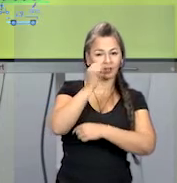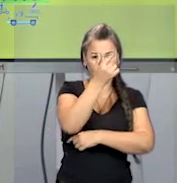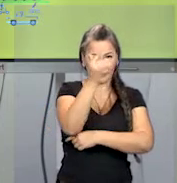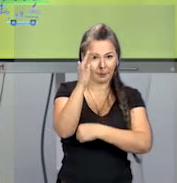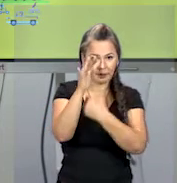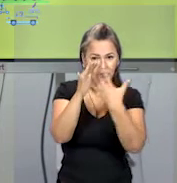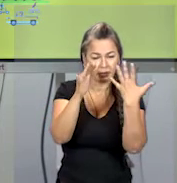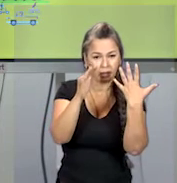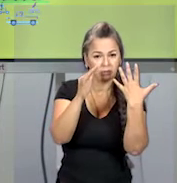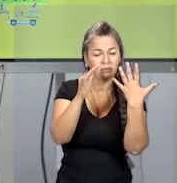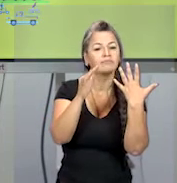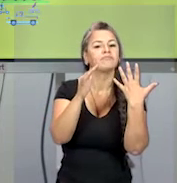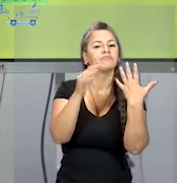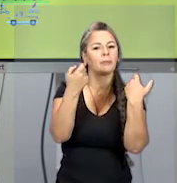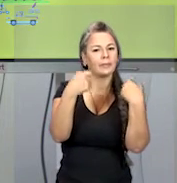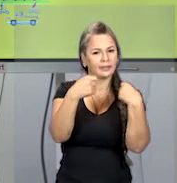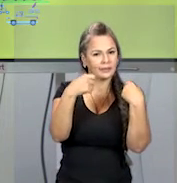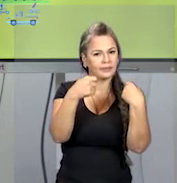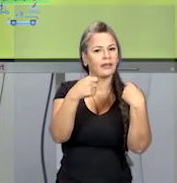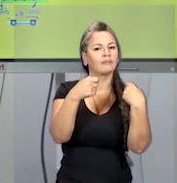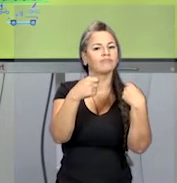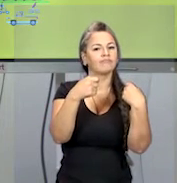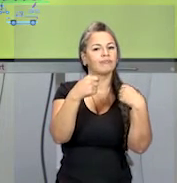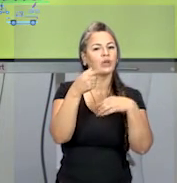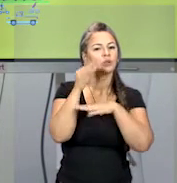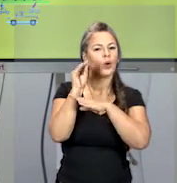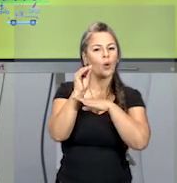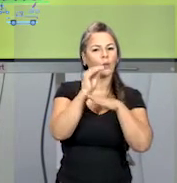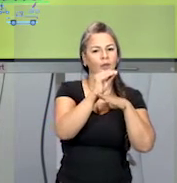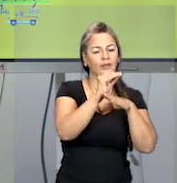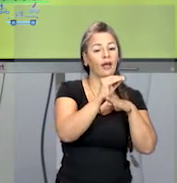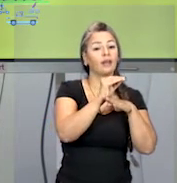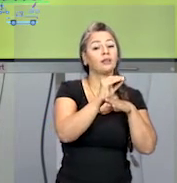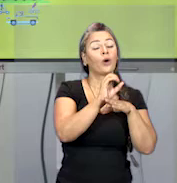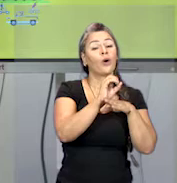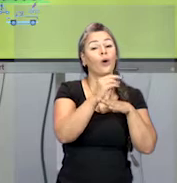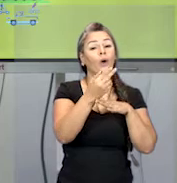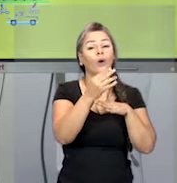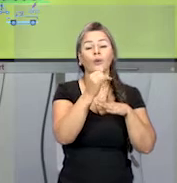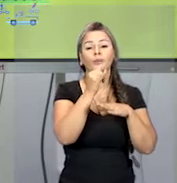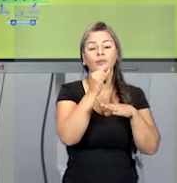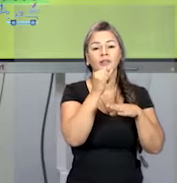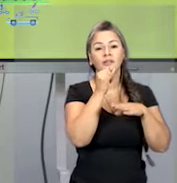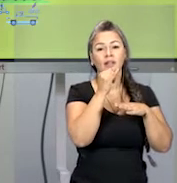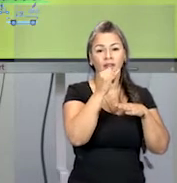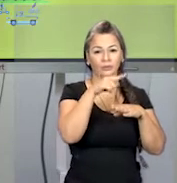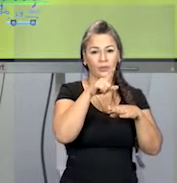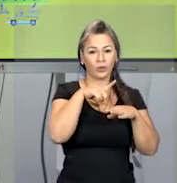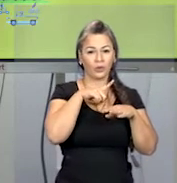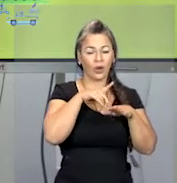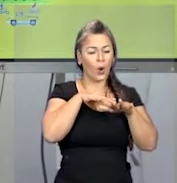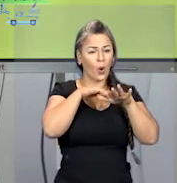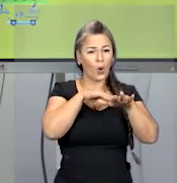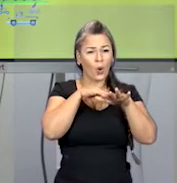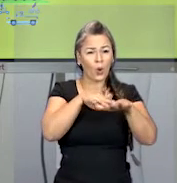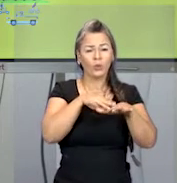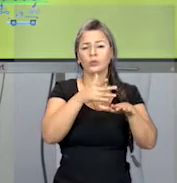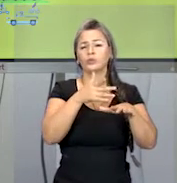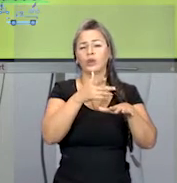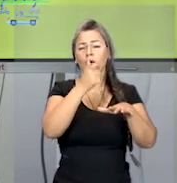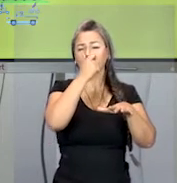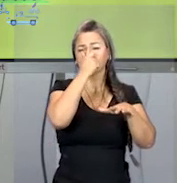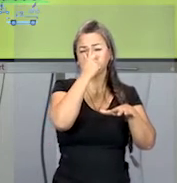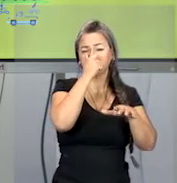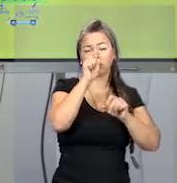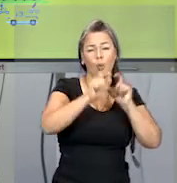essa organização ela também está contribuindo para a desigualdade social. Será que a cidade ela separa